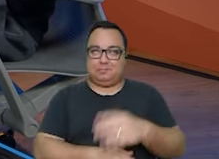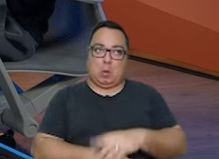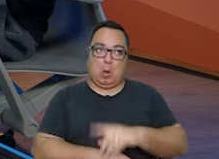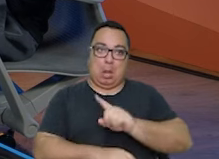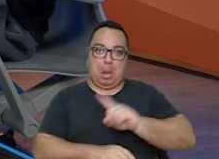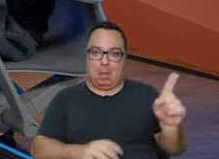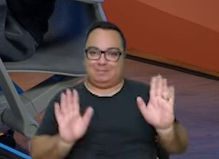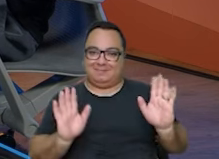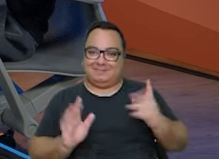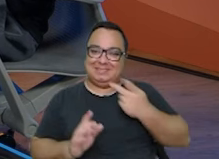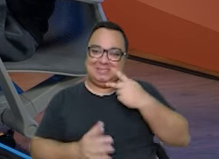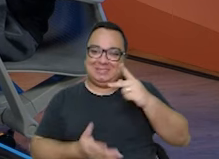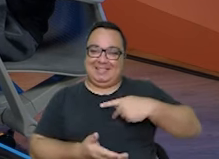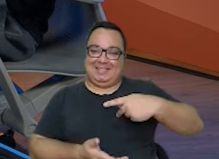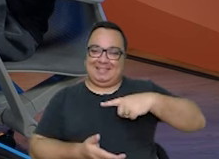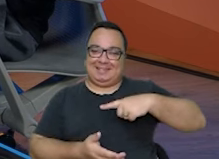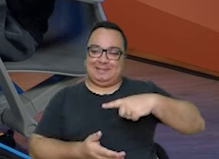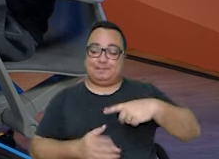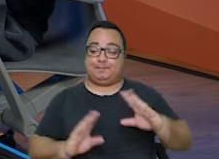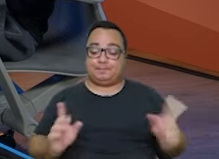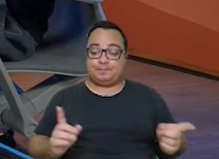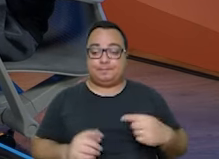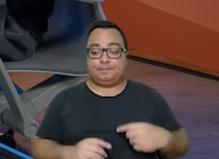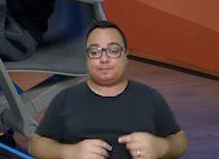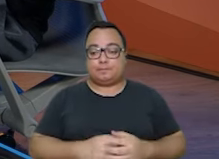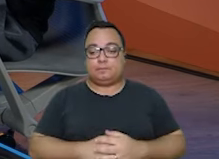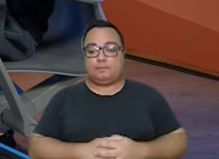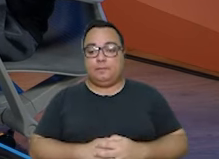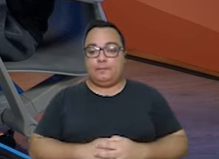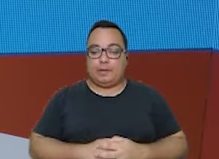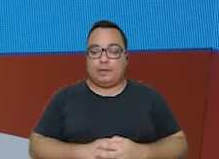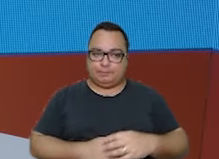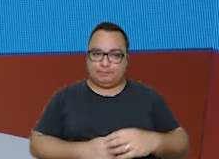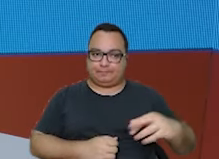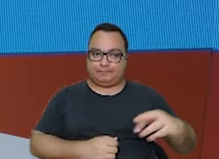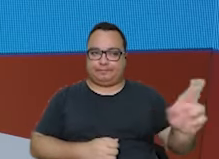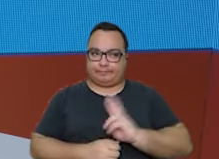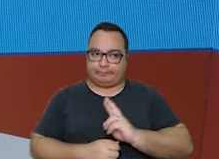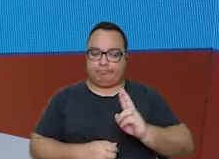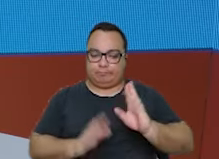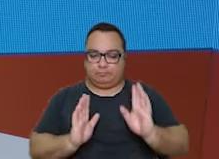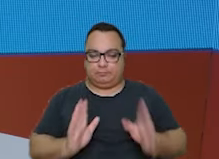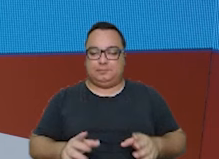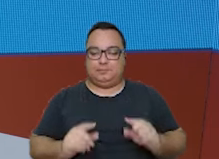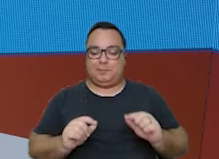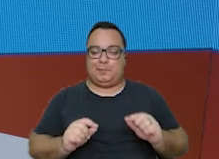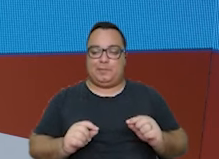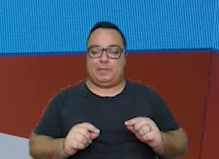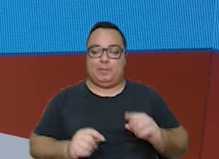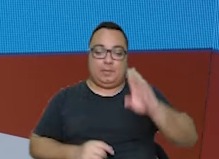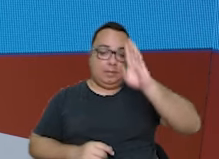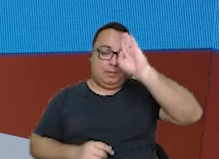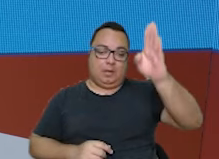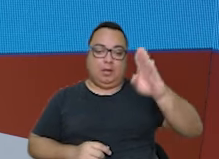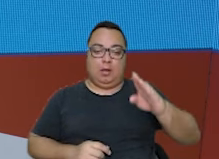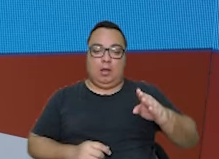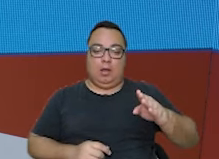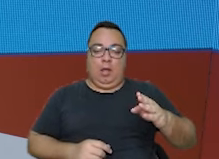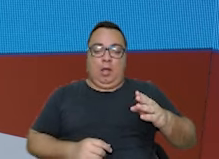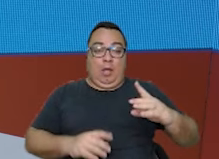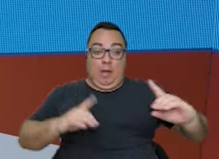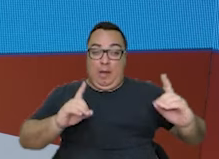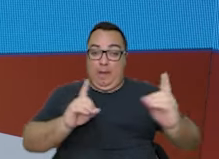Exatamente é mas acho que o Você já matou a resposta na sua pergunta porque o crucial é você oferecer uma experiência tão